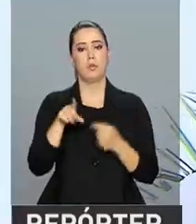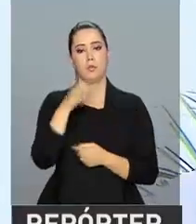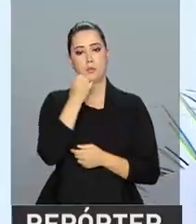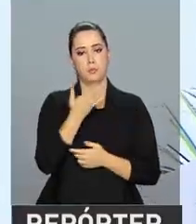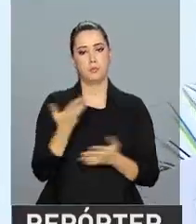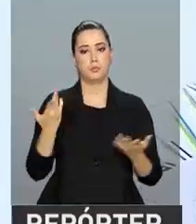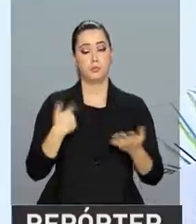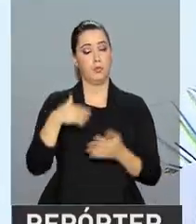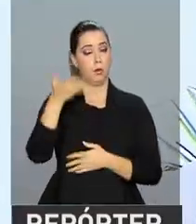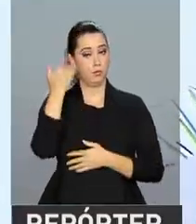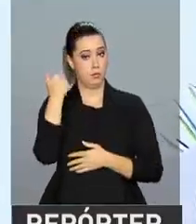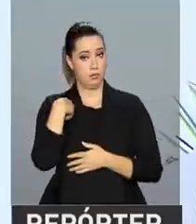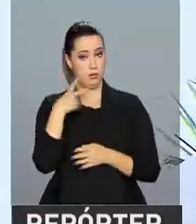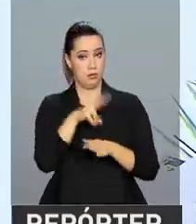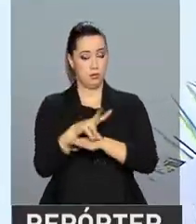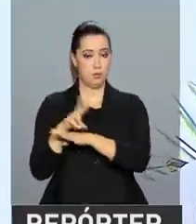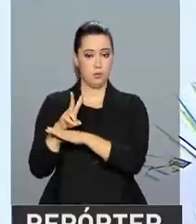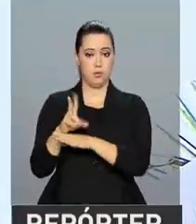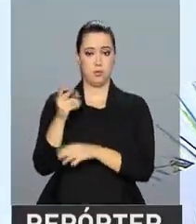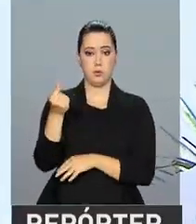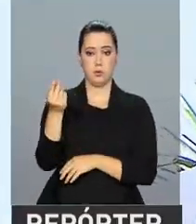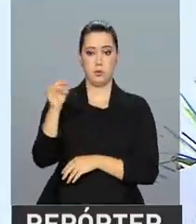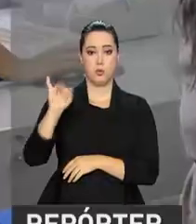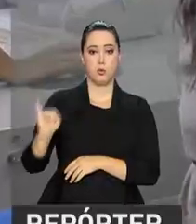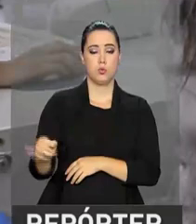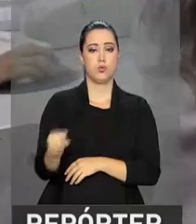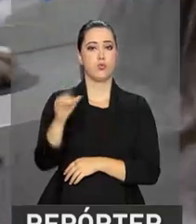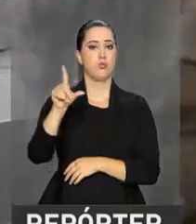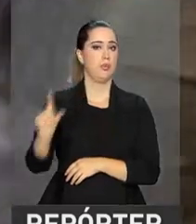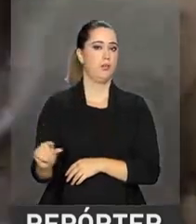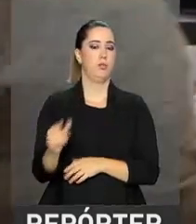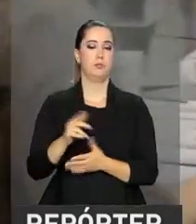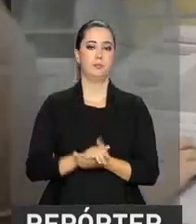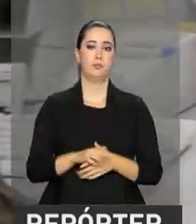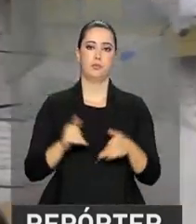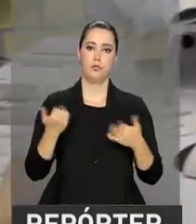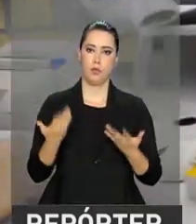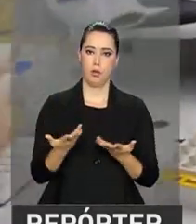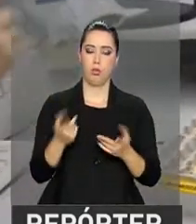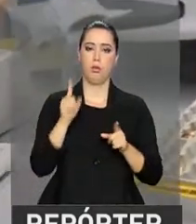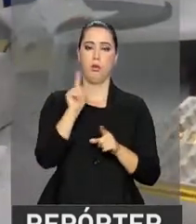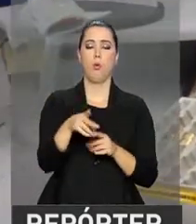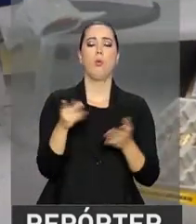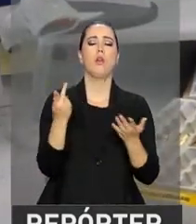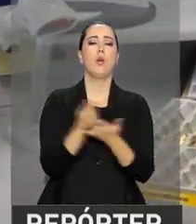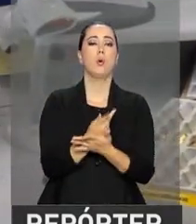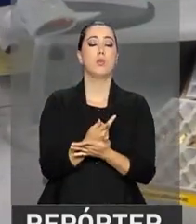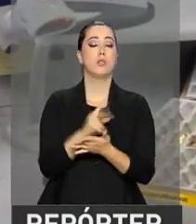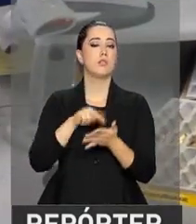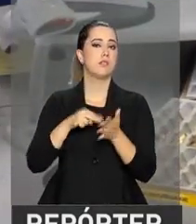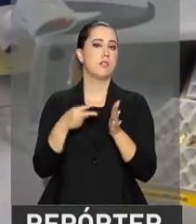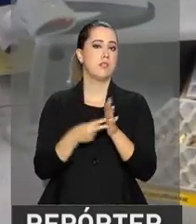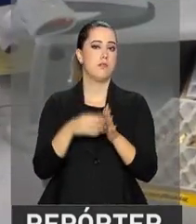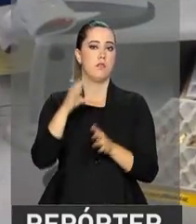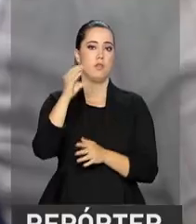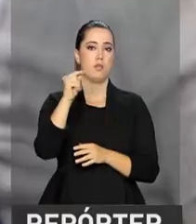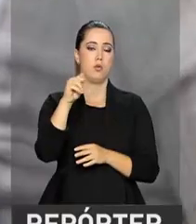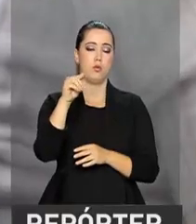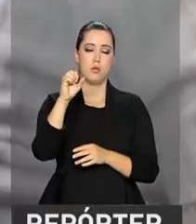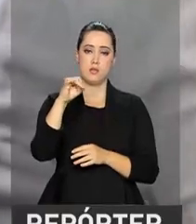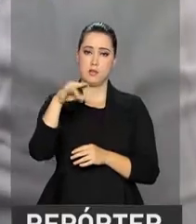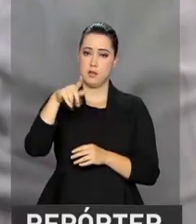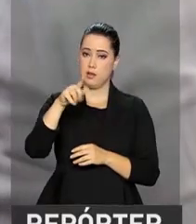que eu tomei emprestado a juros mais baixos que tinha no consignado a prestações descontadas diretamente na folha de